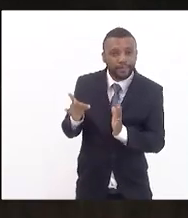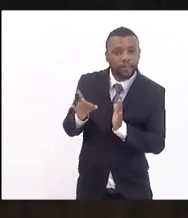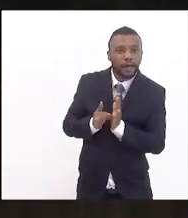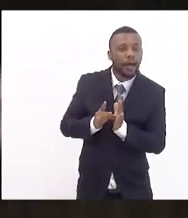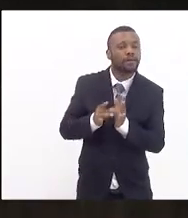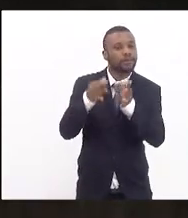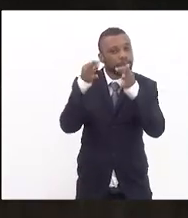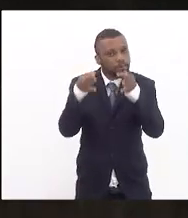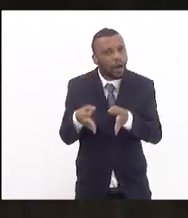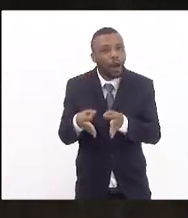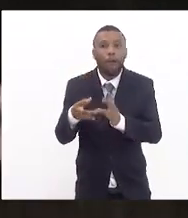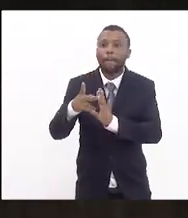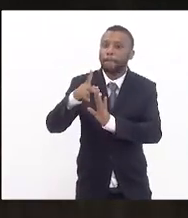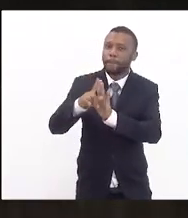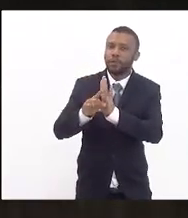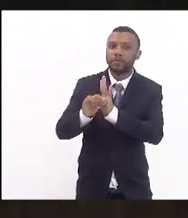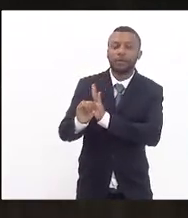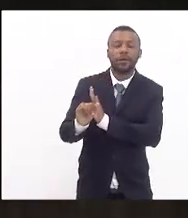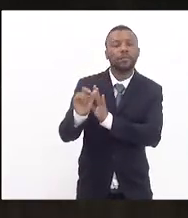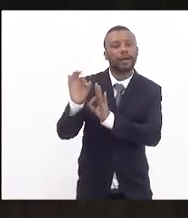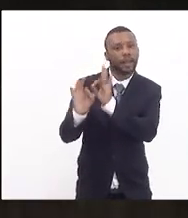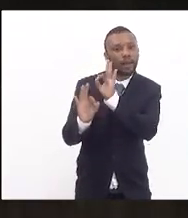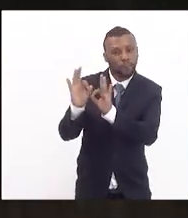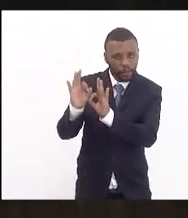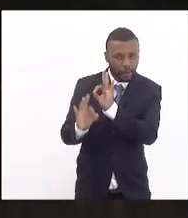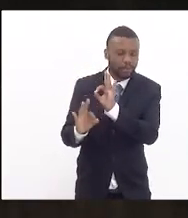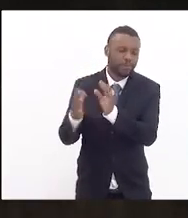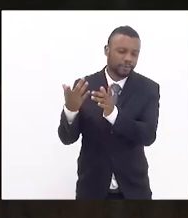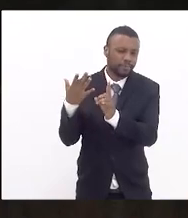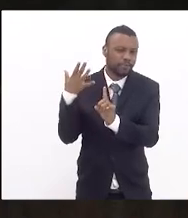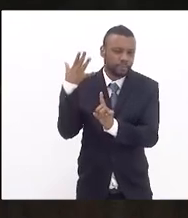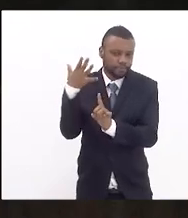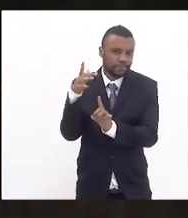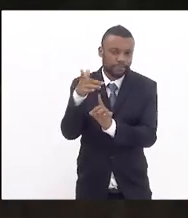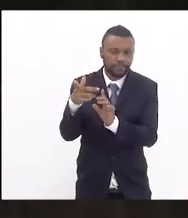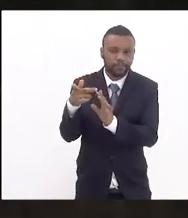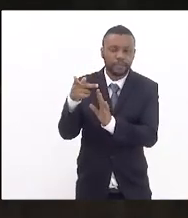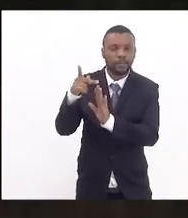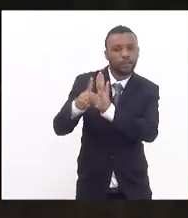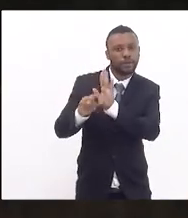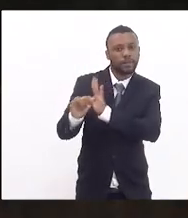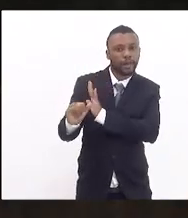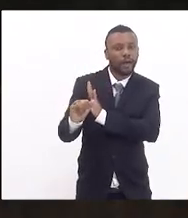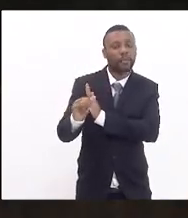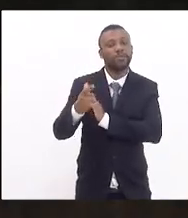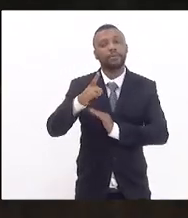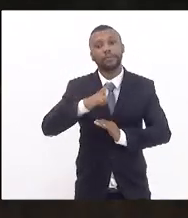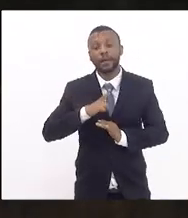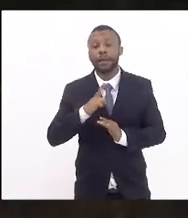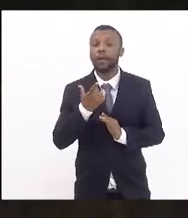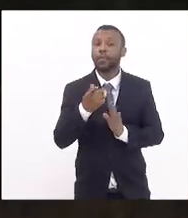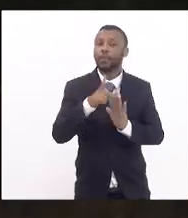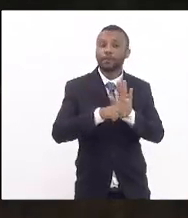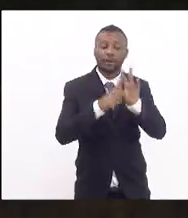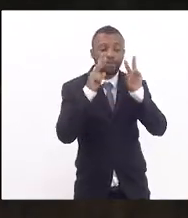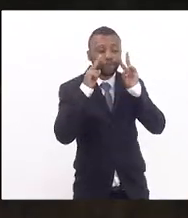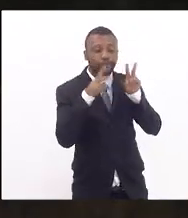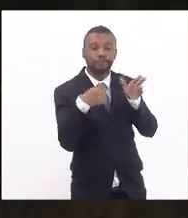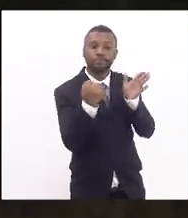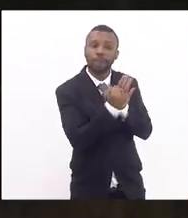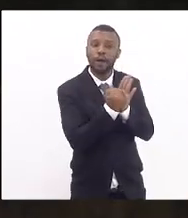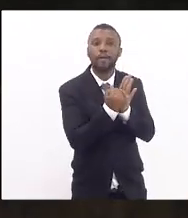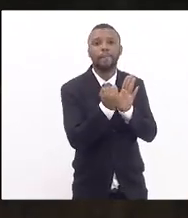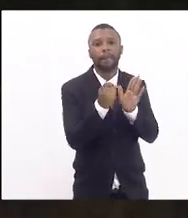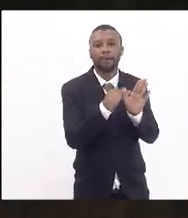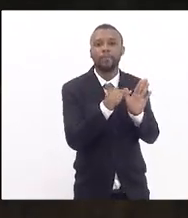um projeto elaborado com esta finalidade. Tornar o patrimônio material ou tornar o patrimônio